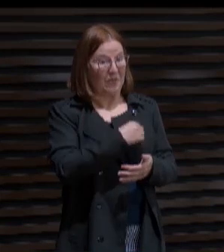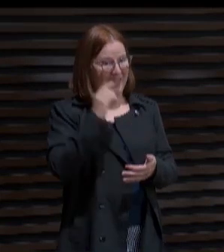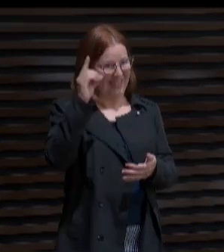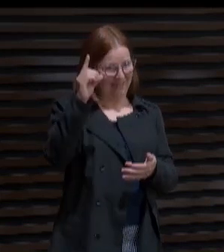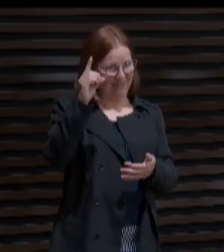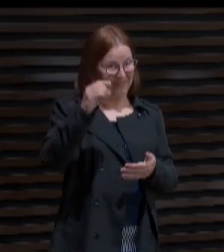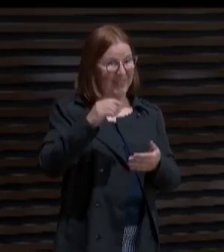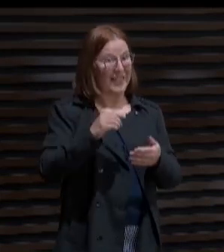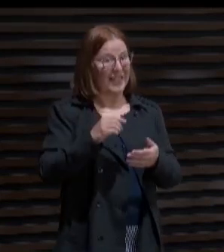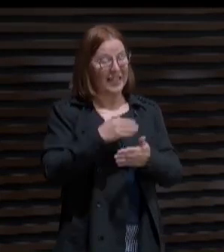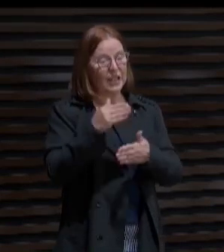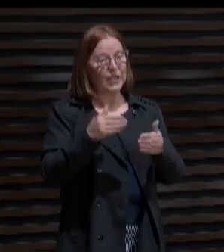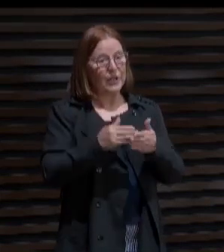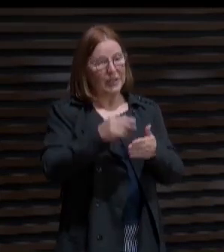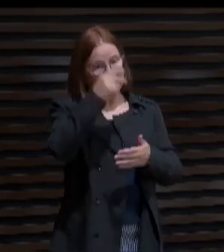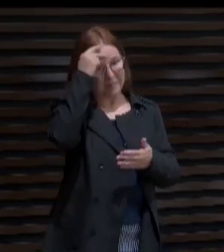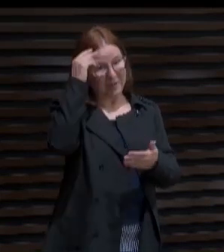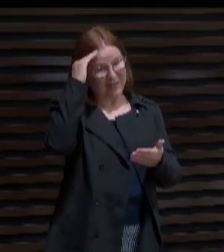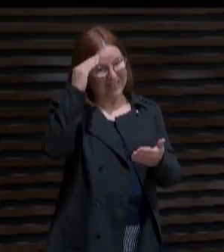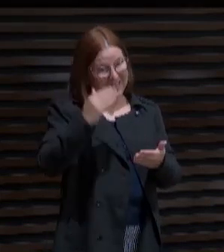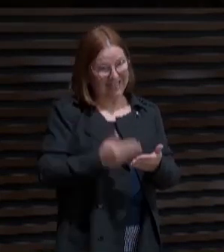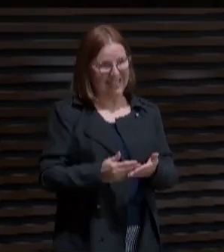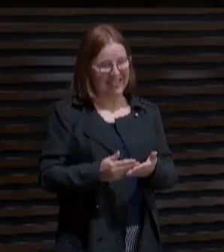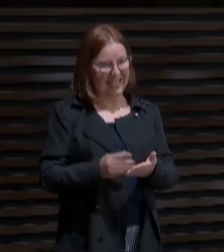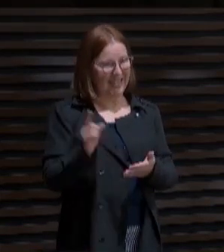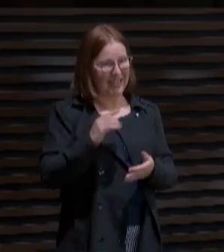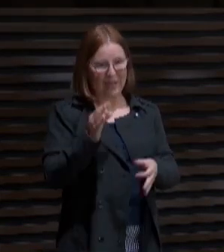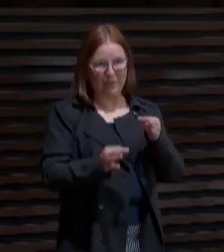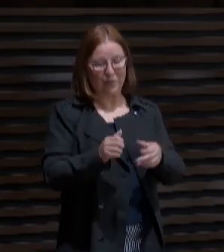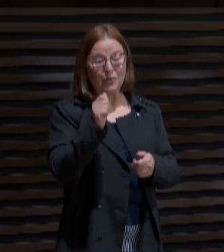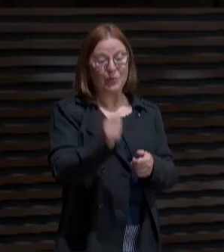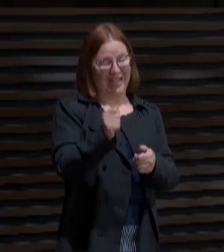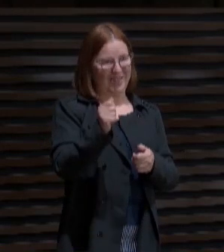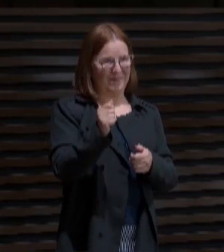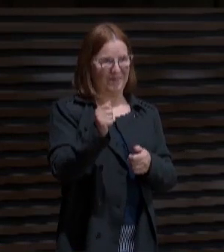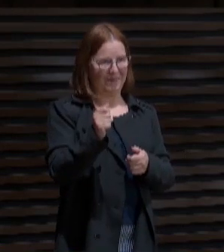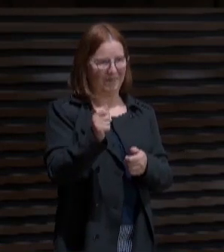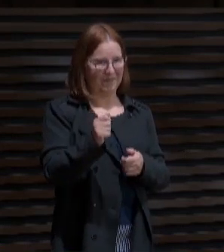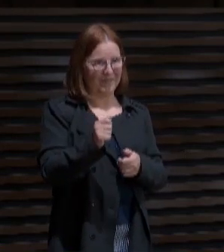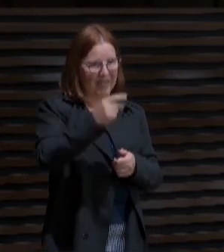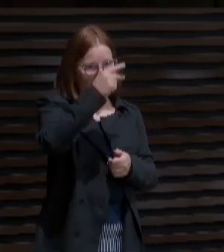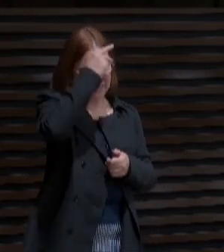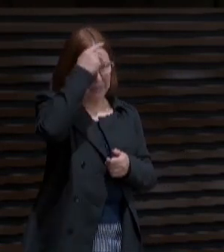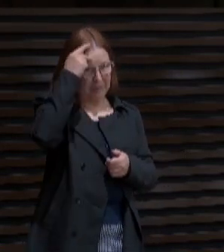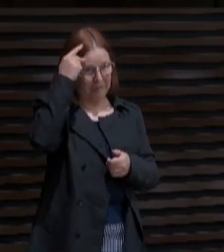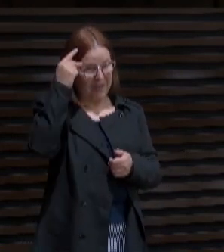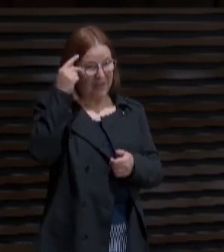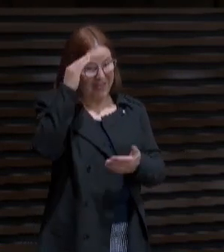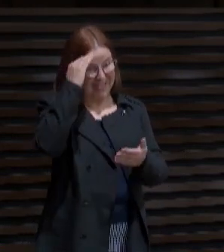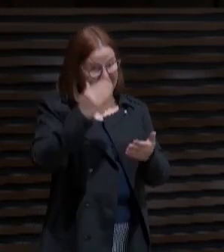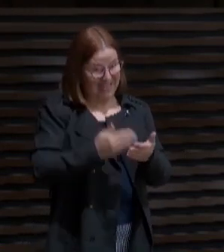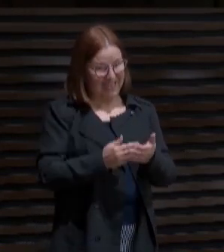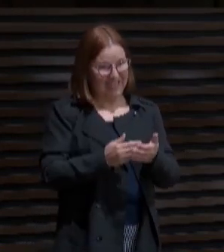que nele crê. Quem nele crê não é julgado. Tem algumas versões que falam, quem nele crê não é condenado. O que não